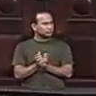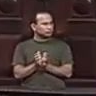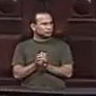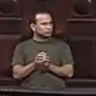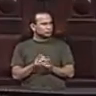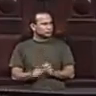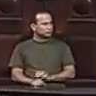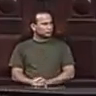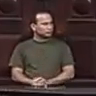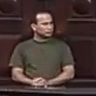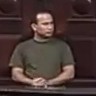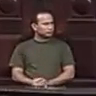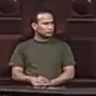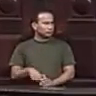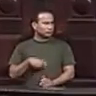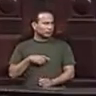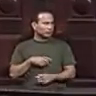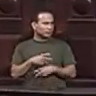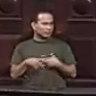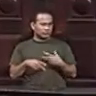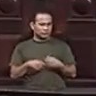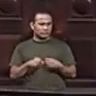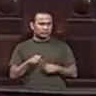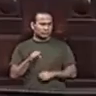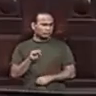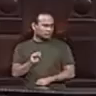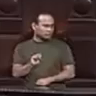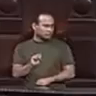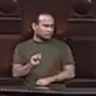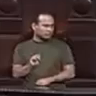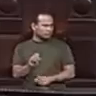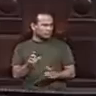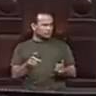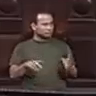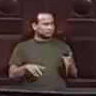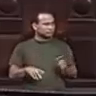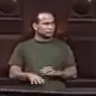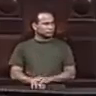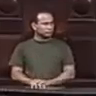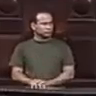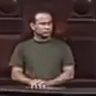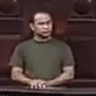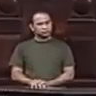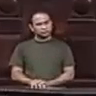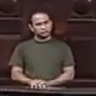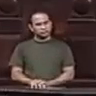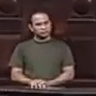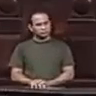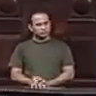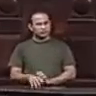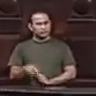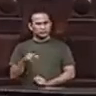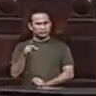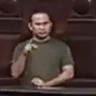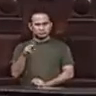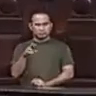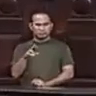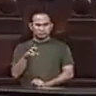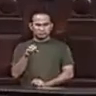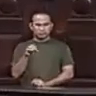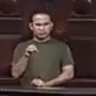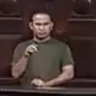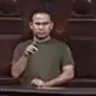Está amarrado no 8º e no 8º. Mas o que tem a ver com a retirada? Proposições. Não diz, presidente, pelo amor de